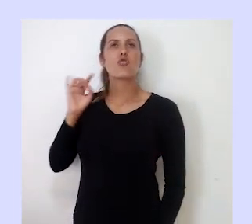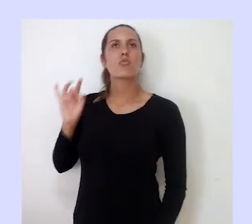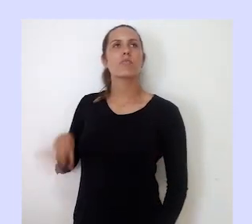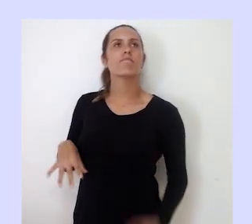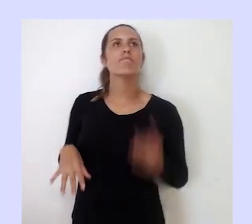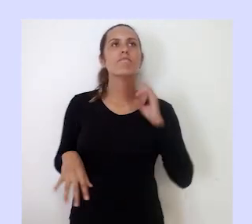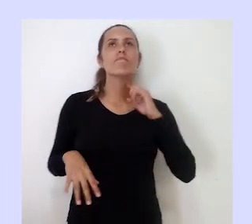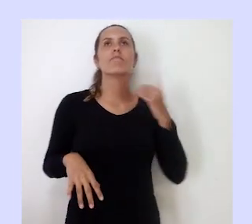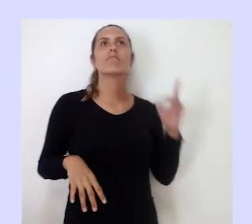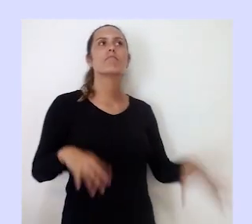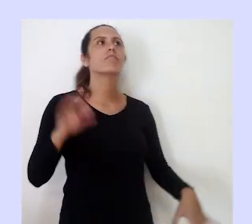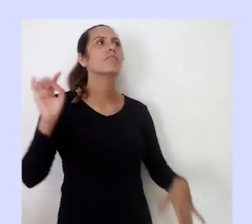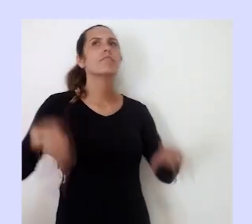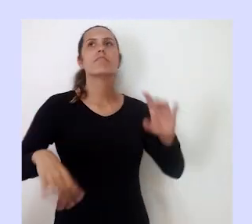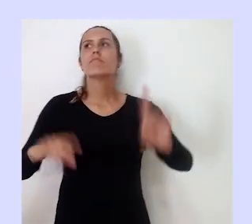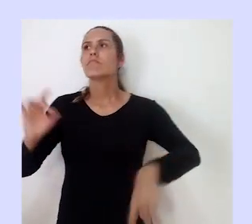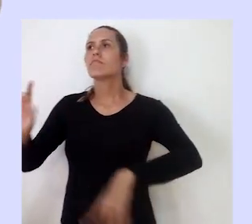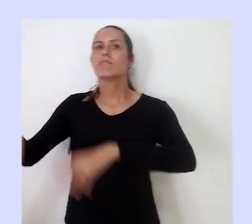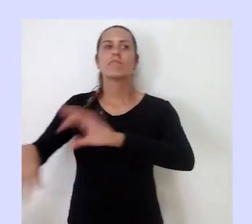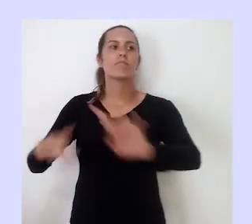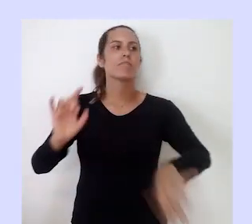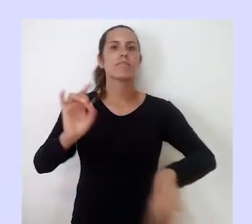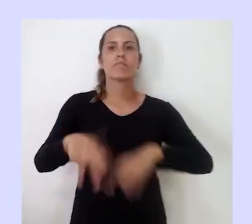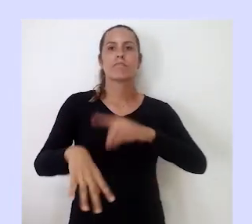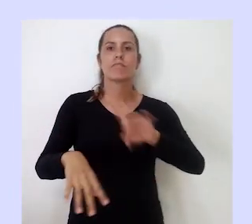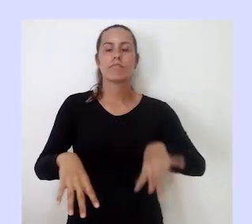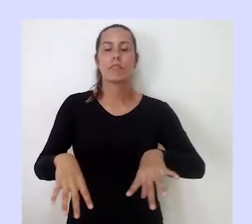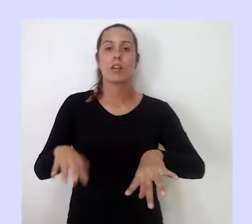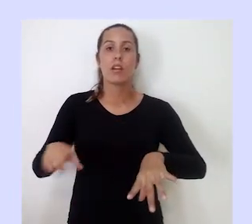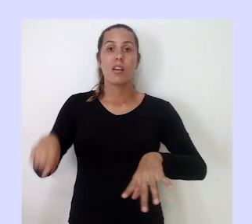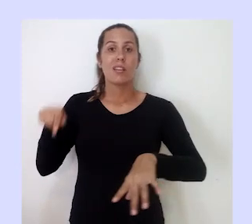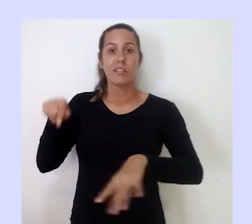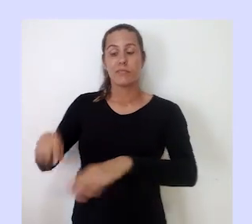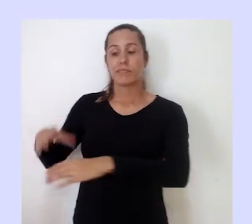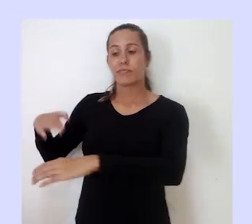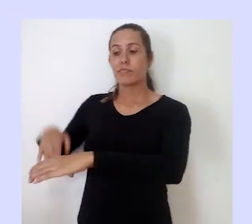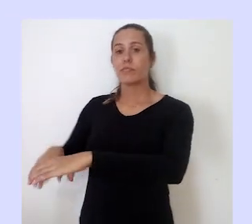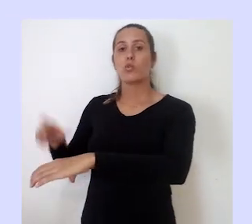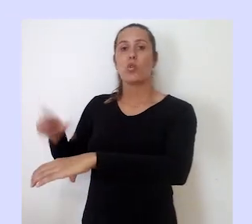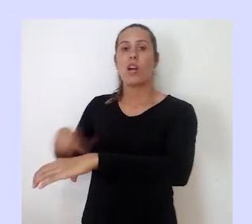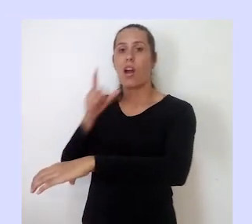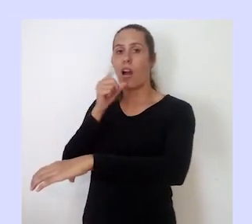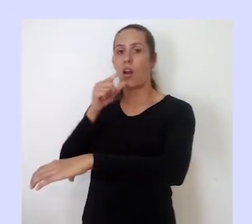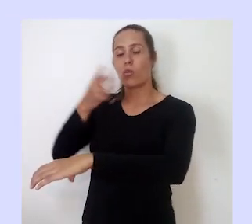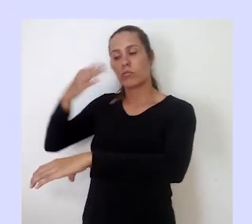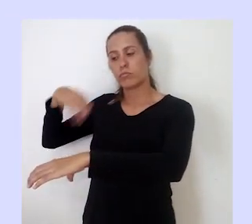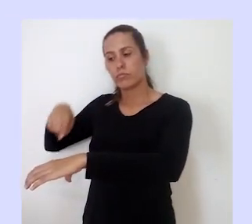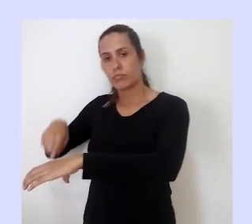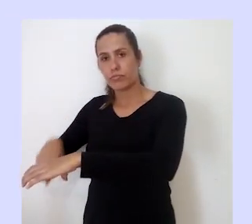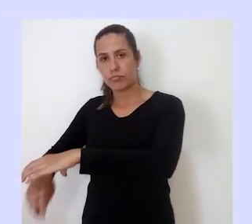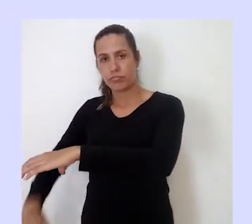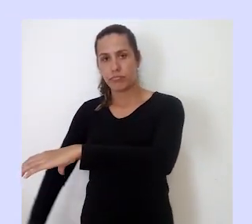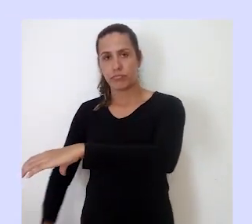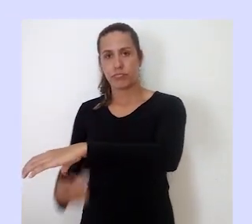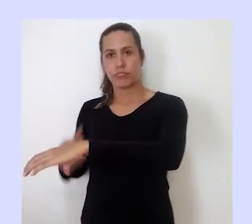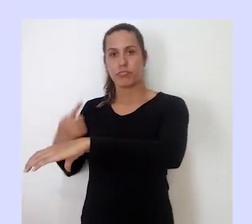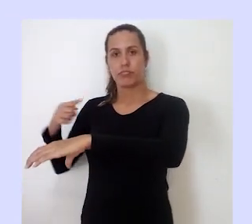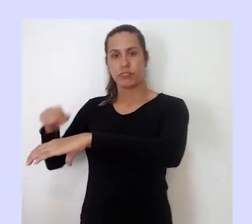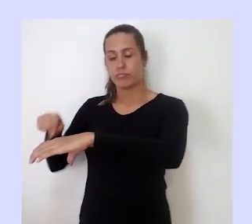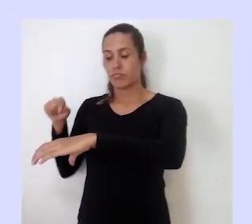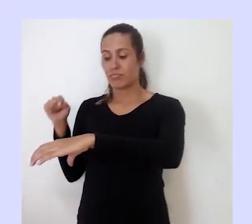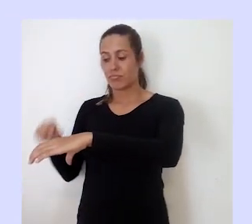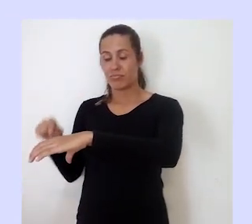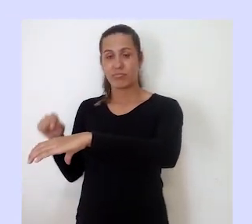lixo nas ruas e nas vias públicas, e esses bueiros, onde a água vai voltar para o ciclo